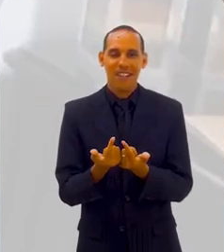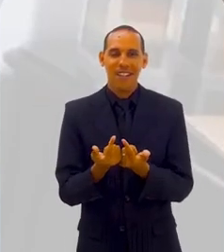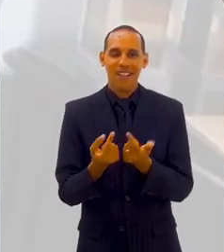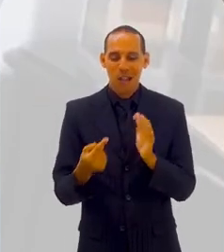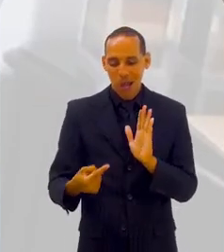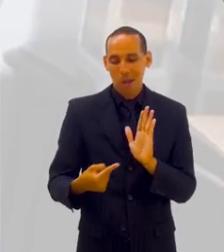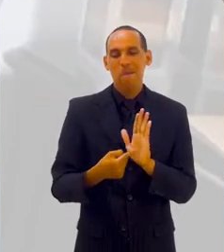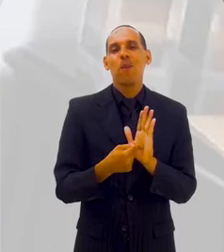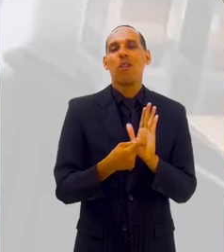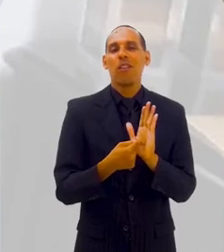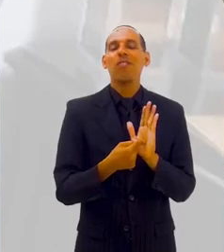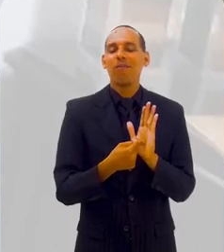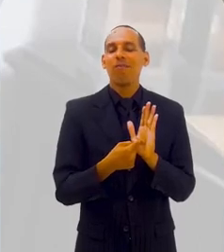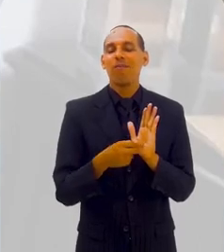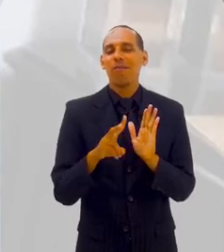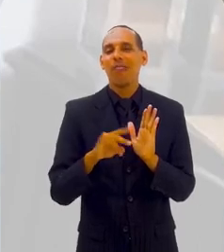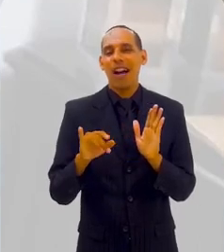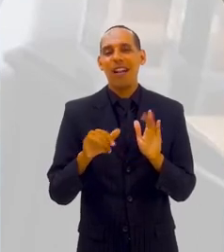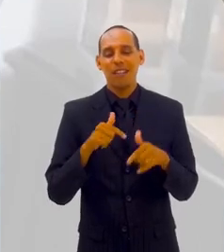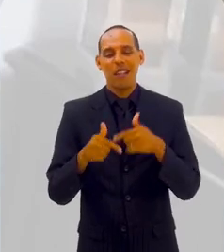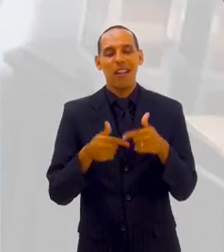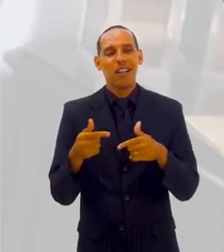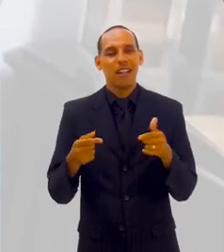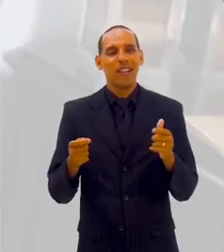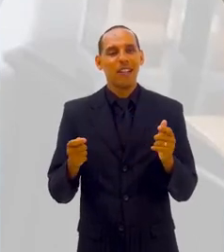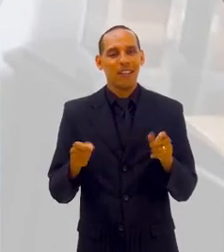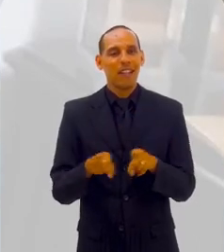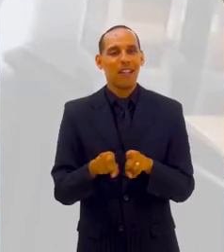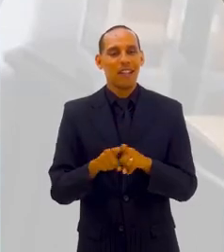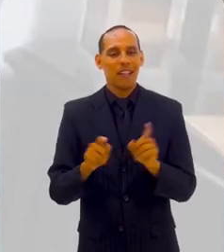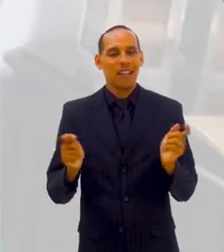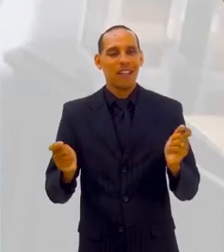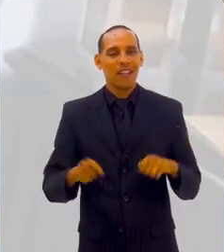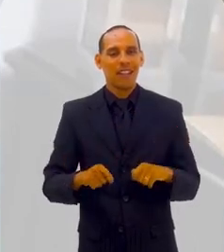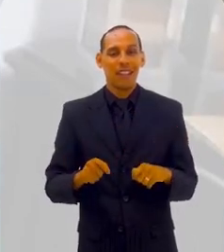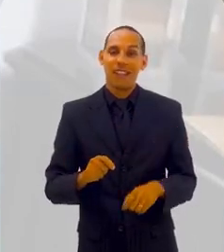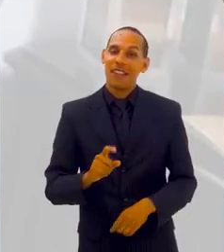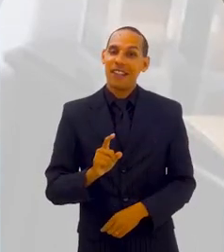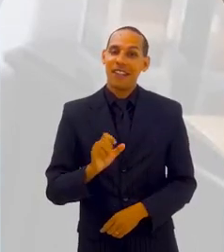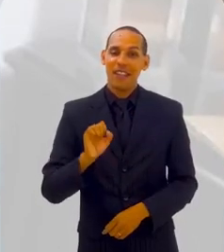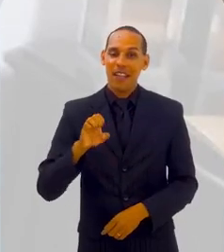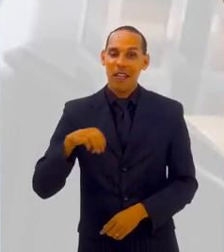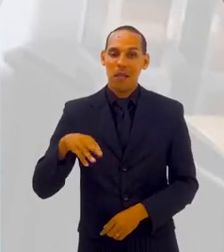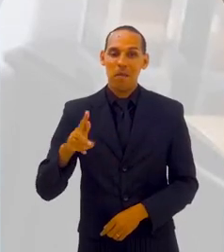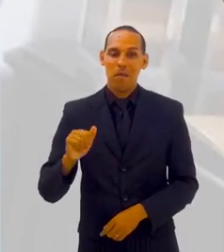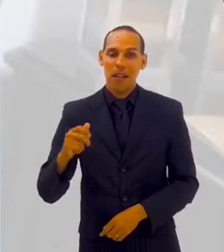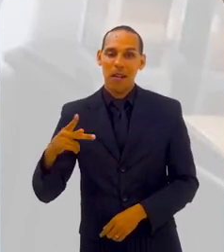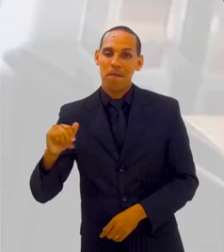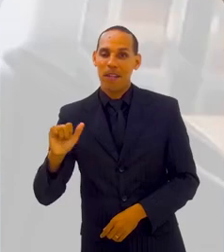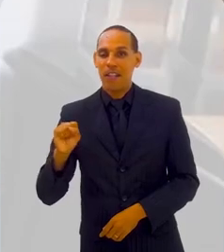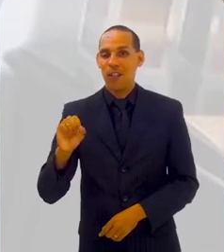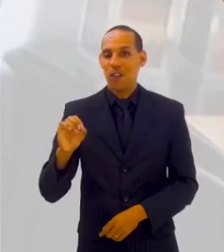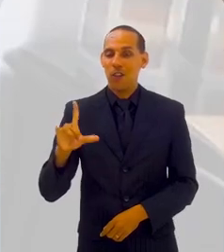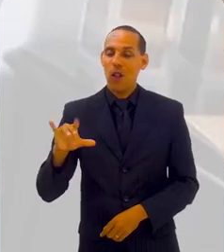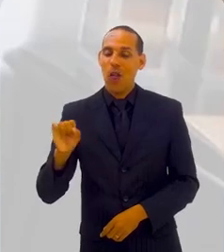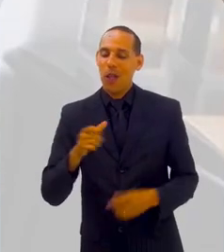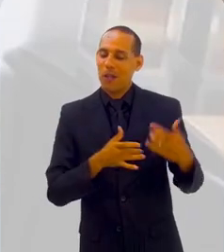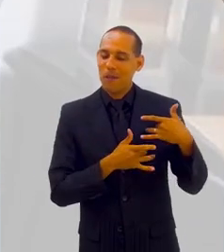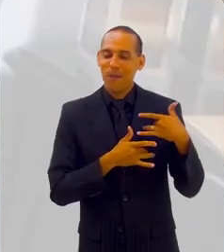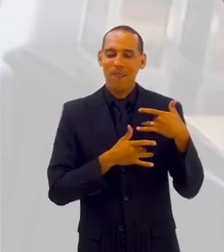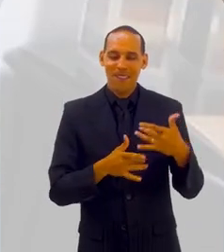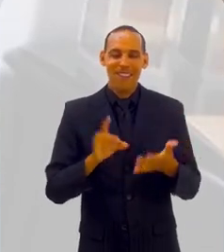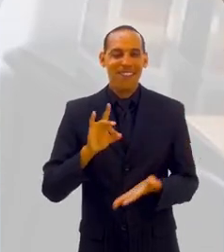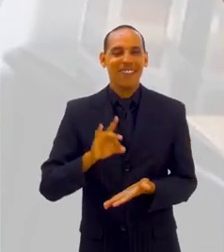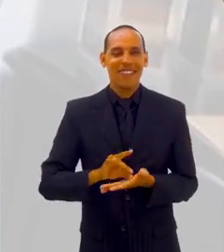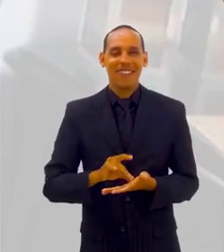você seria esse ponto focal onde a gente poderia trabalhar. E a Embrapa Solos fica à disposição desde agora para ajudar a construir